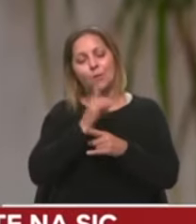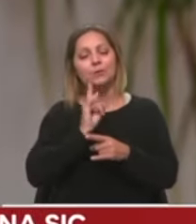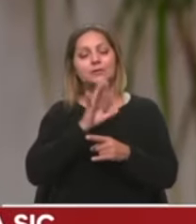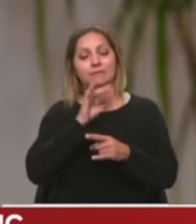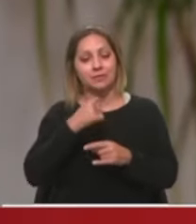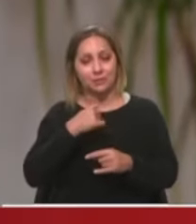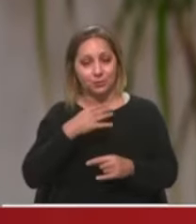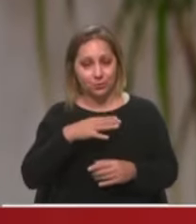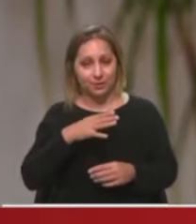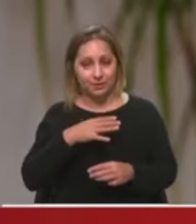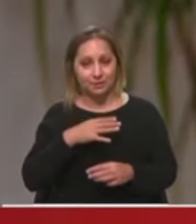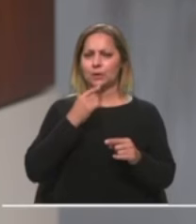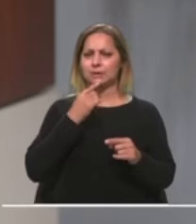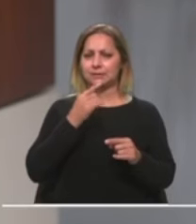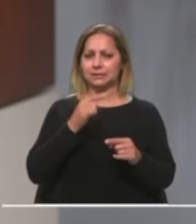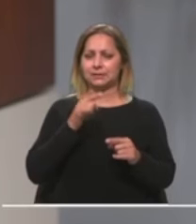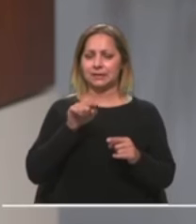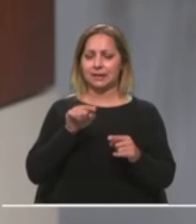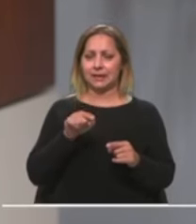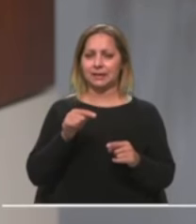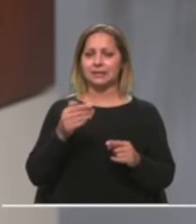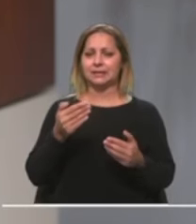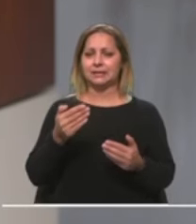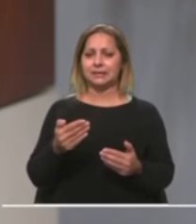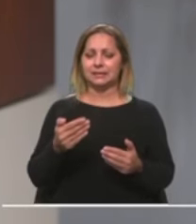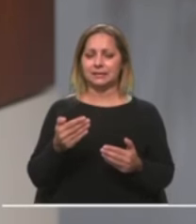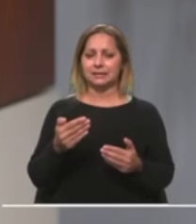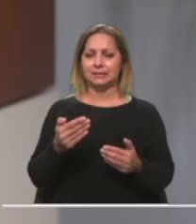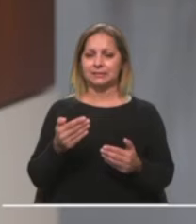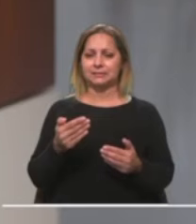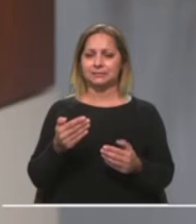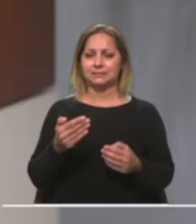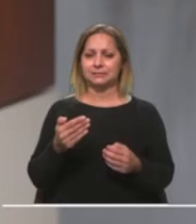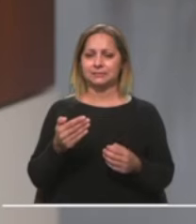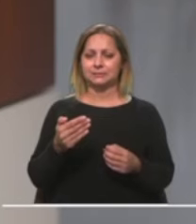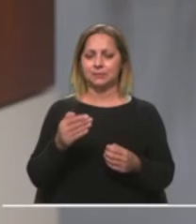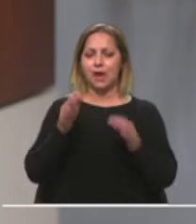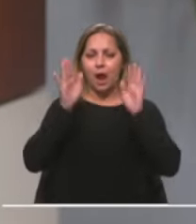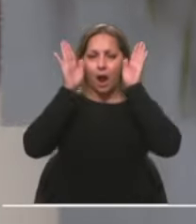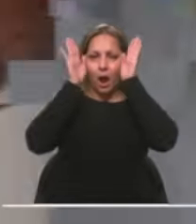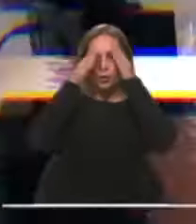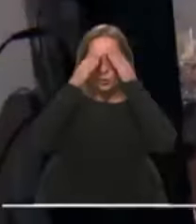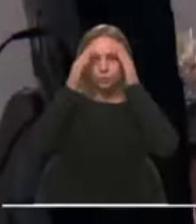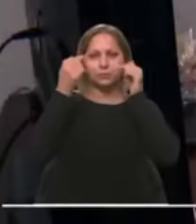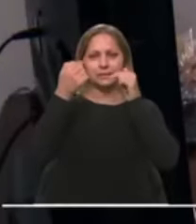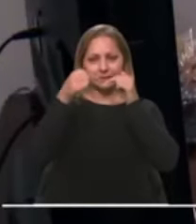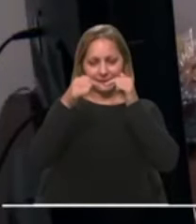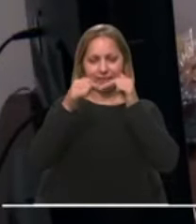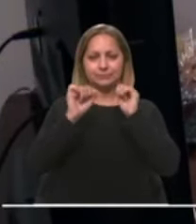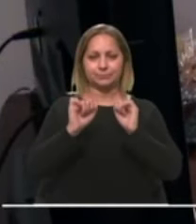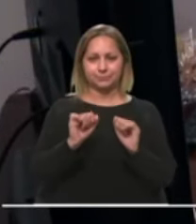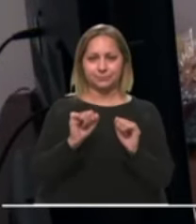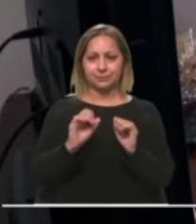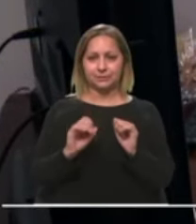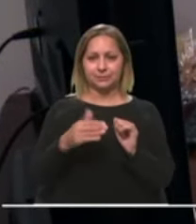tido, essa sim morreu. A Alda tinha um tipo de autismo. Portanto, na